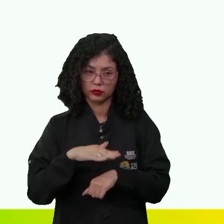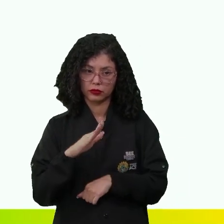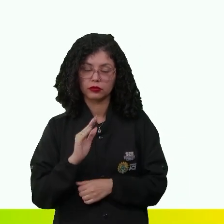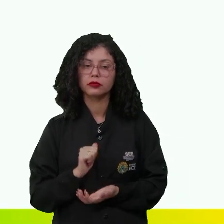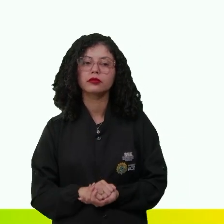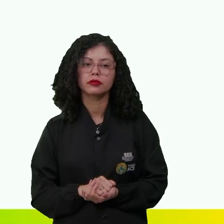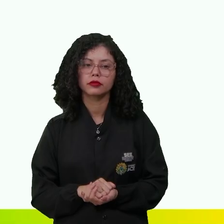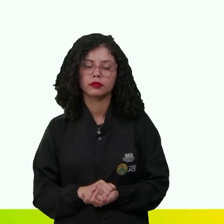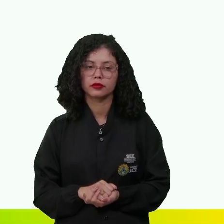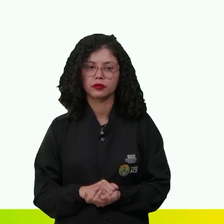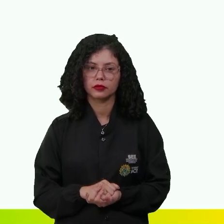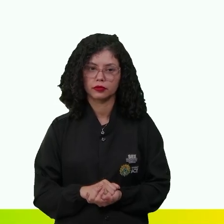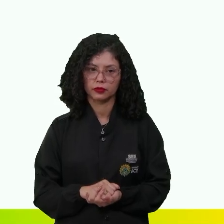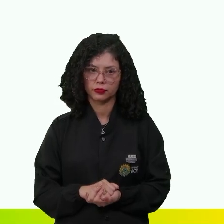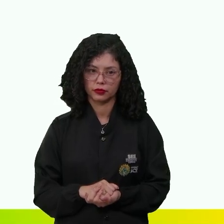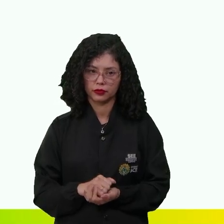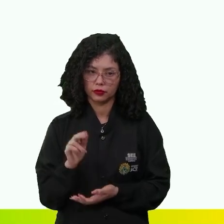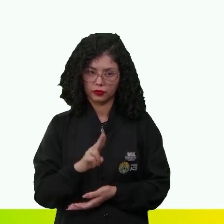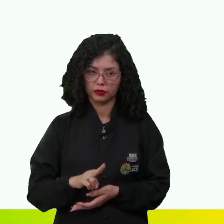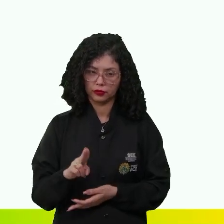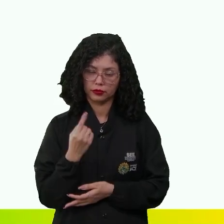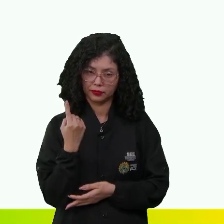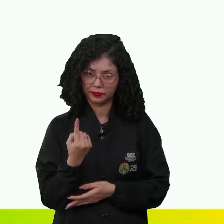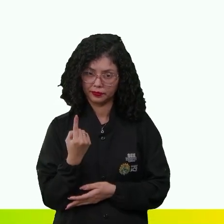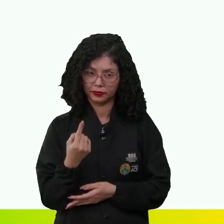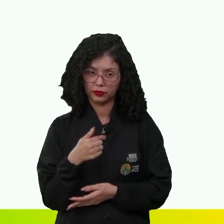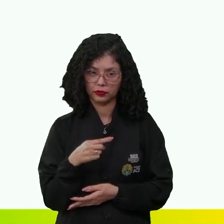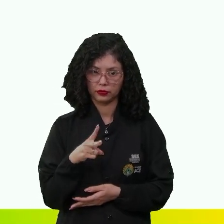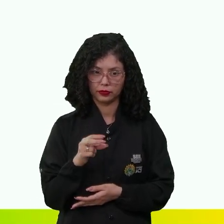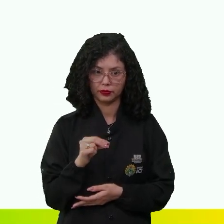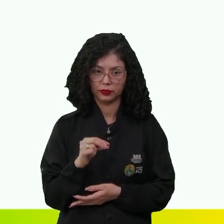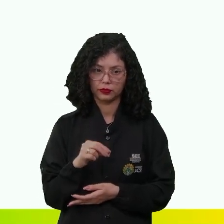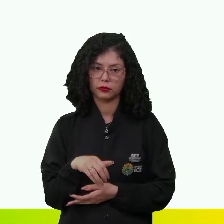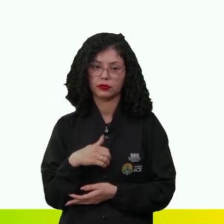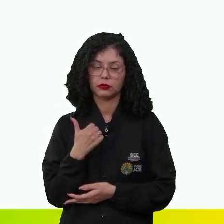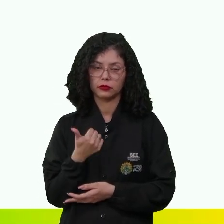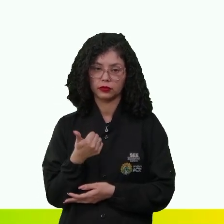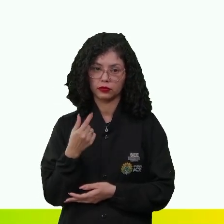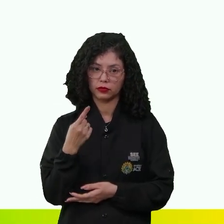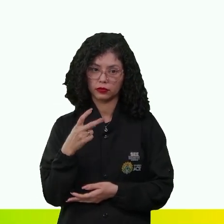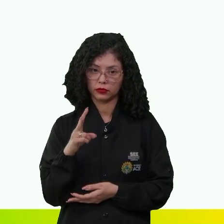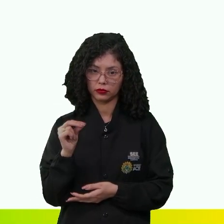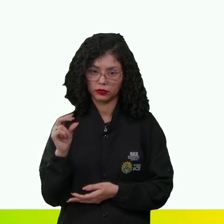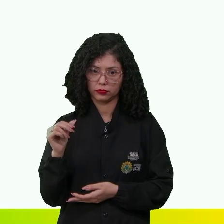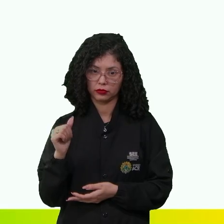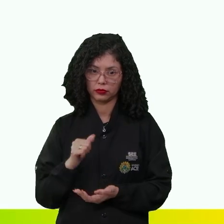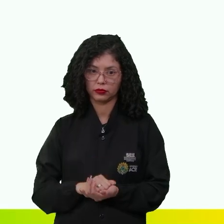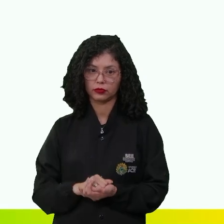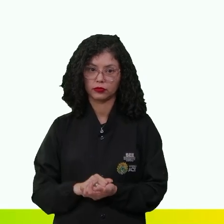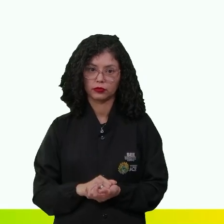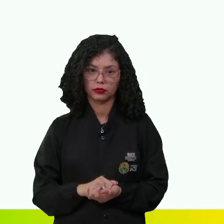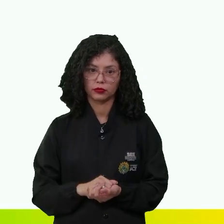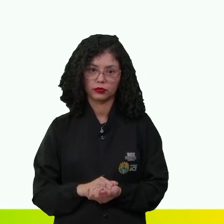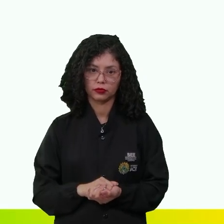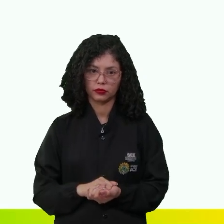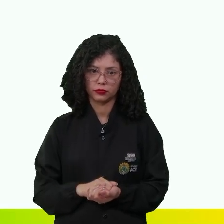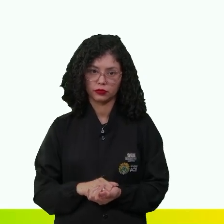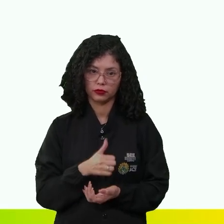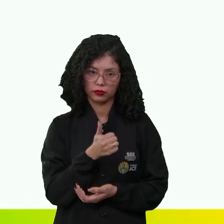barato. E se eu utilizar uma de 750 e uma de 540, vai para